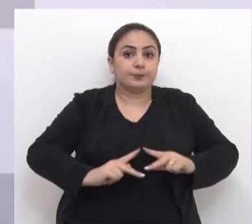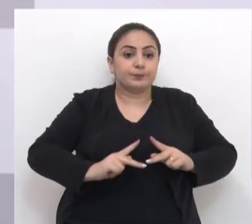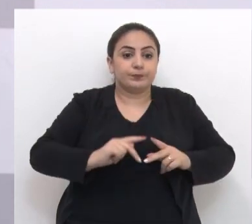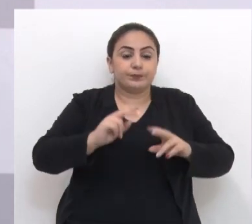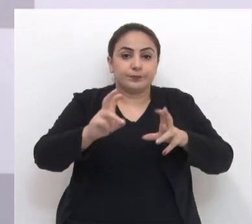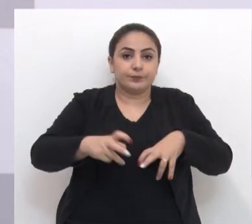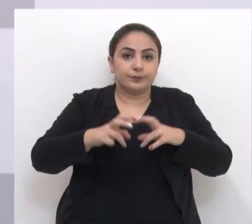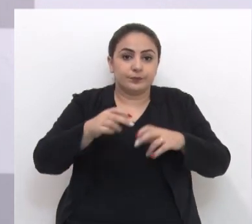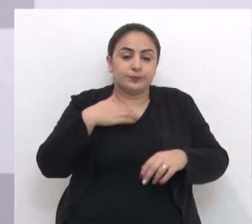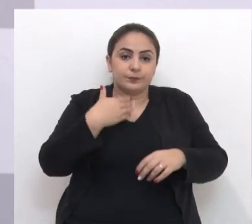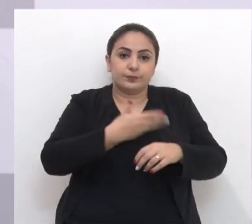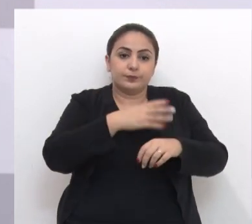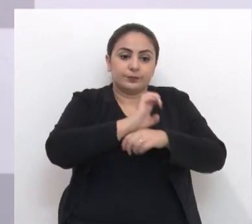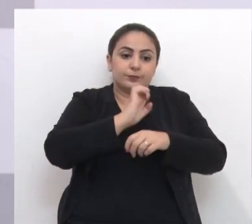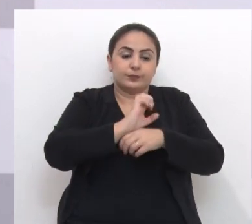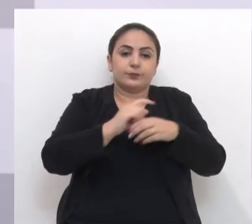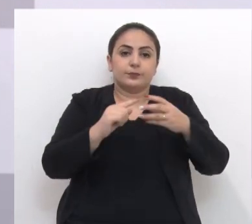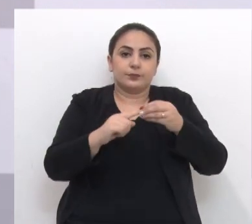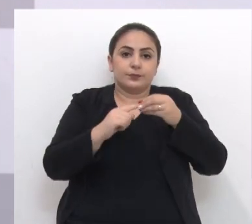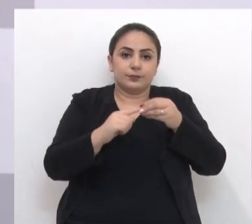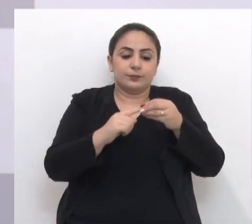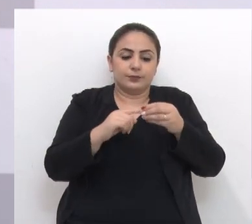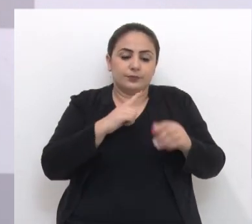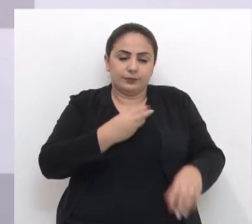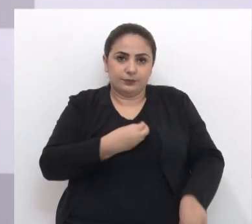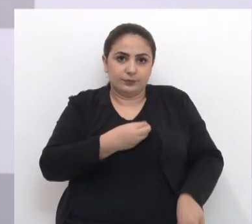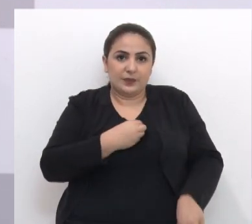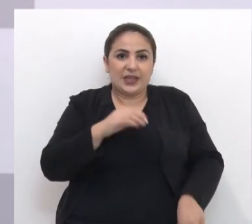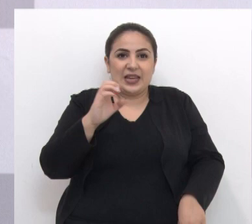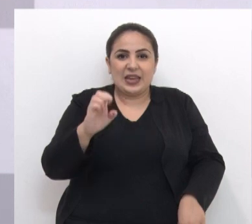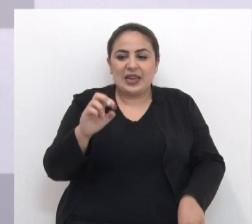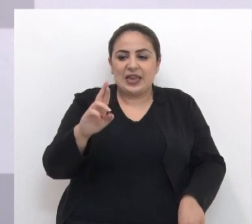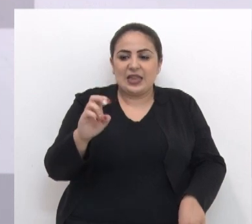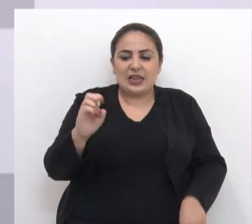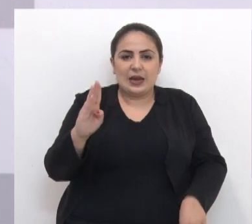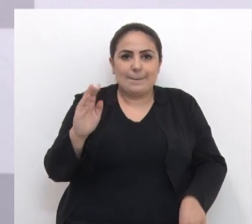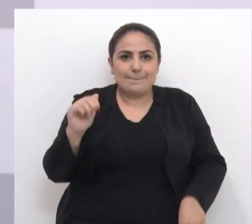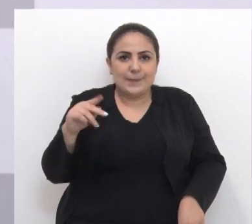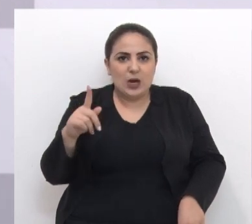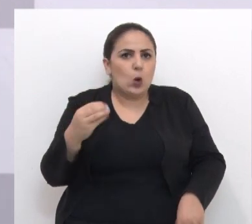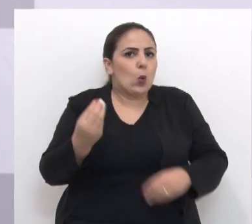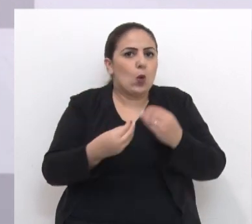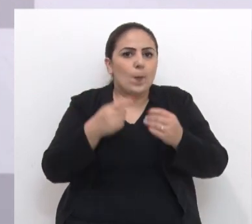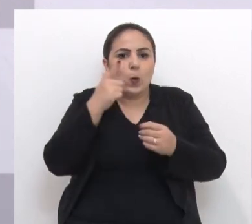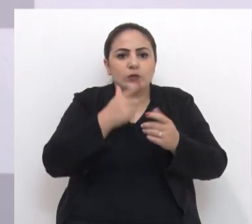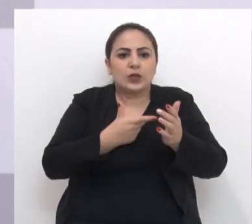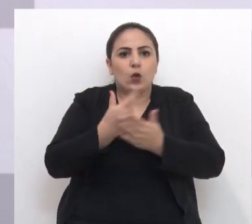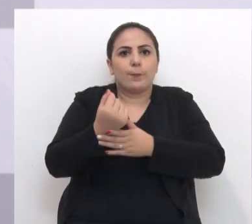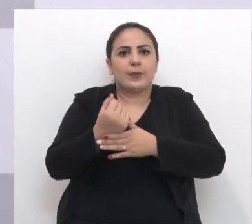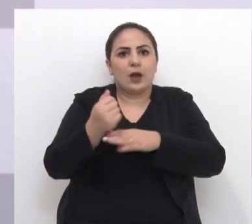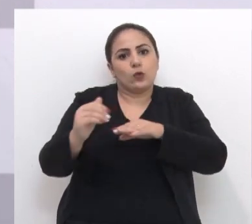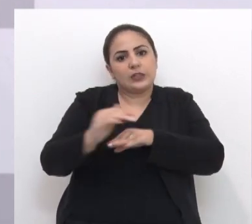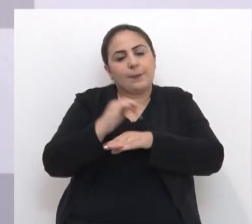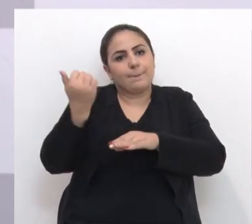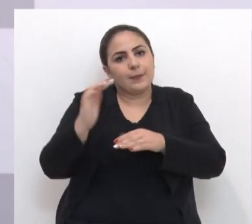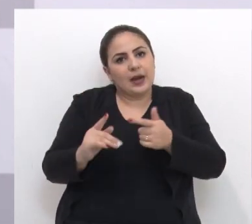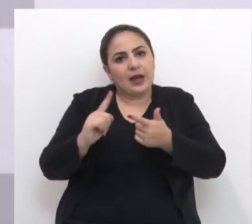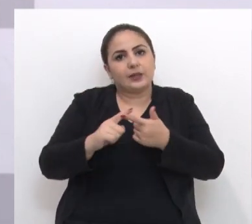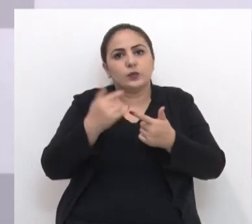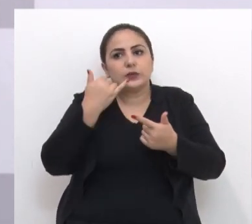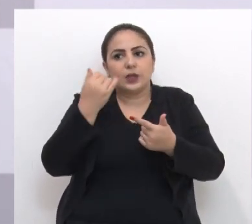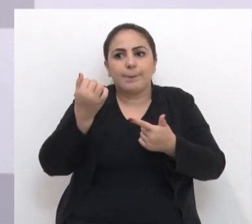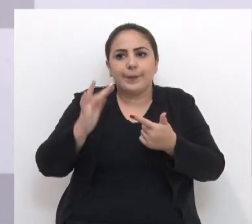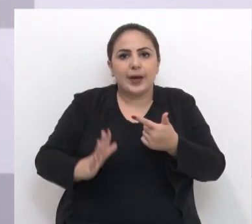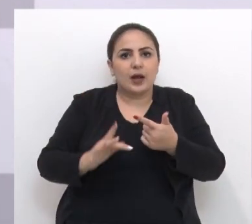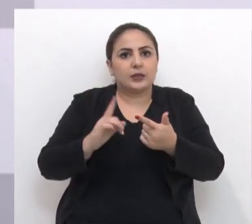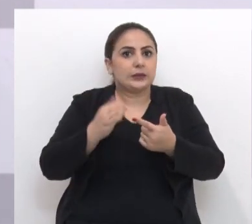as pessoas do interior do nosso estado, principalmente citando aqui Erebango, como que vai comprar o seu tênis mais barato, um celular mais